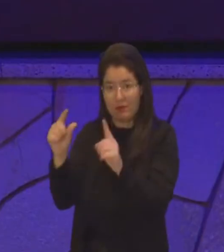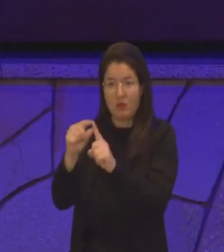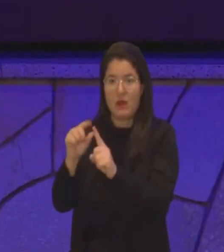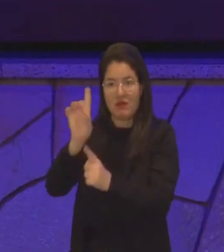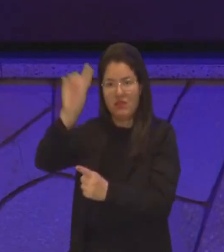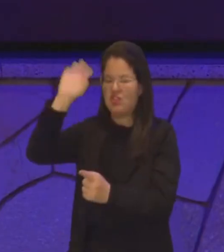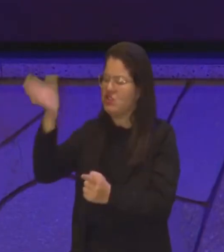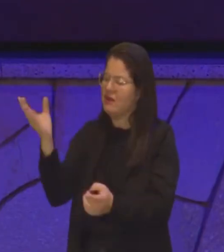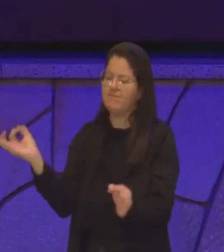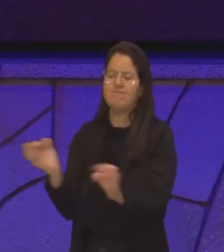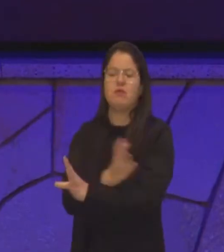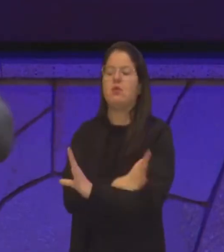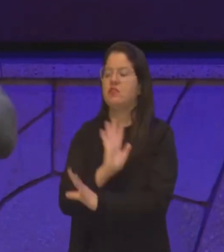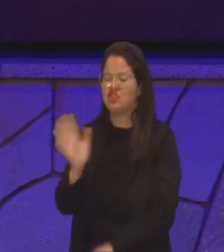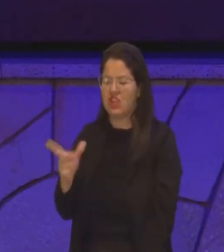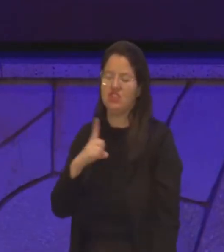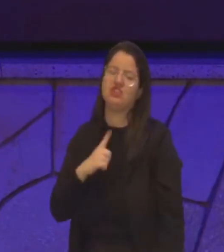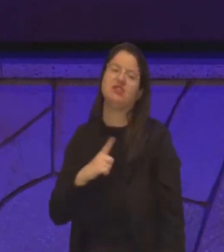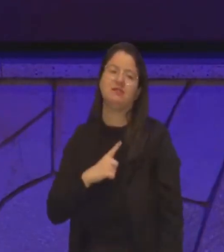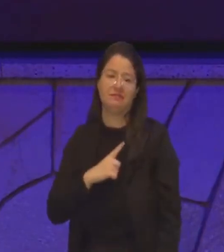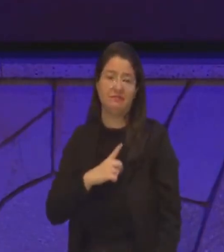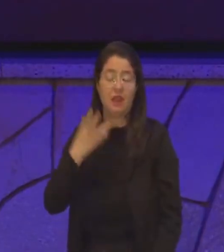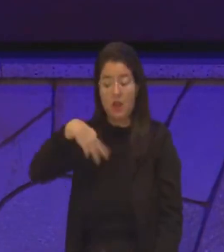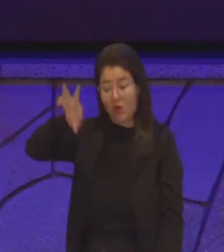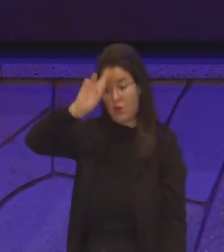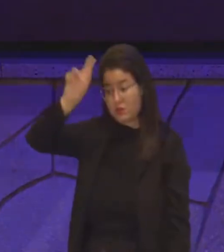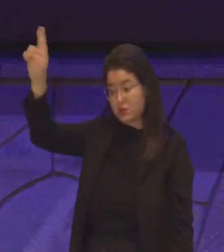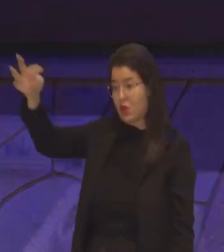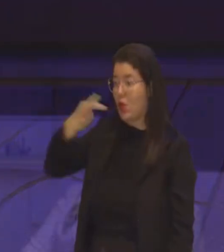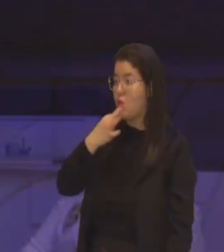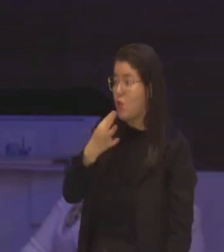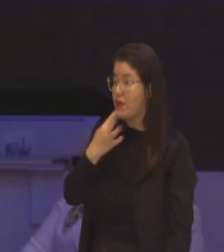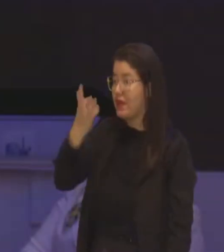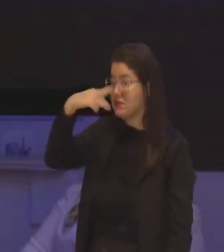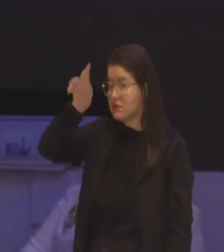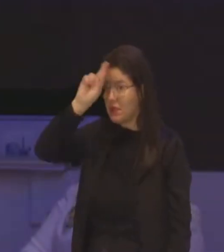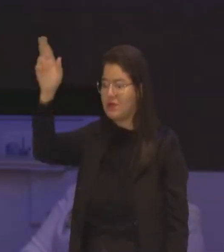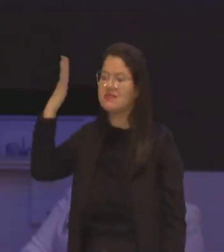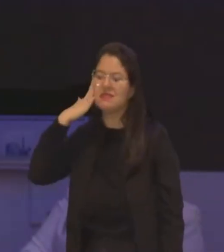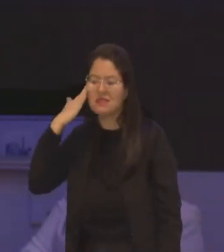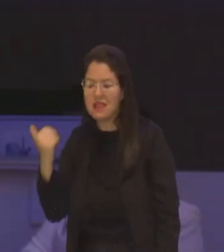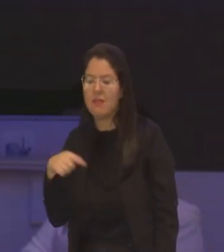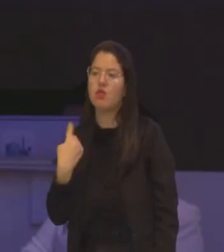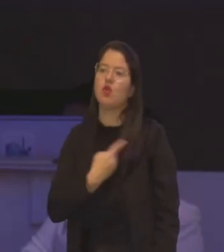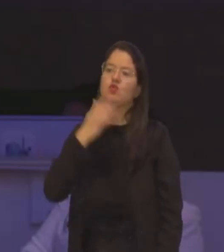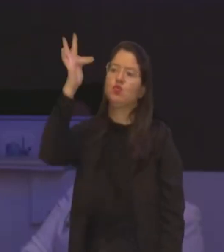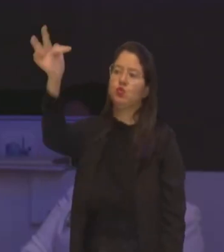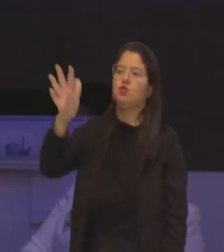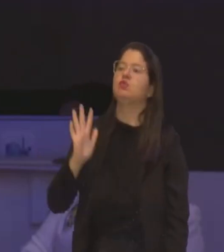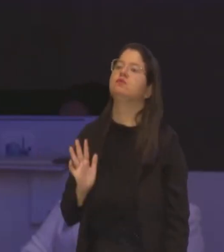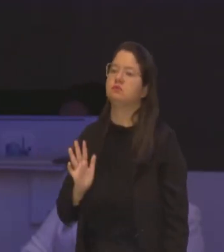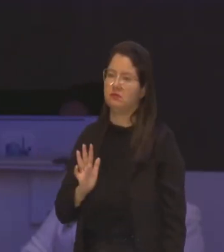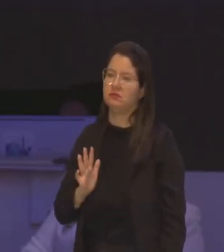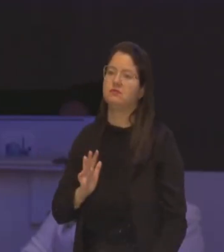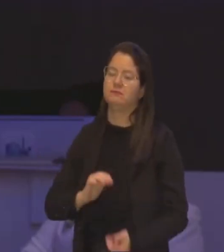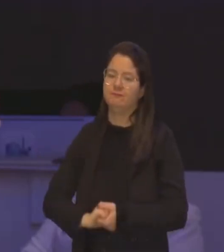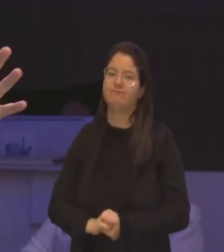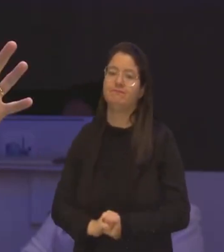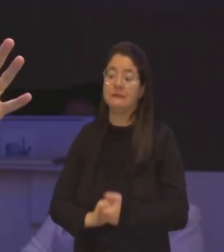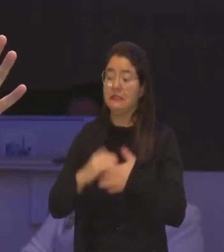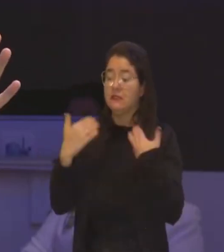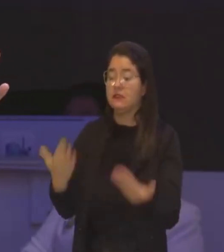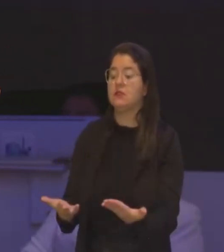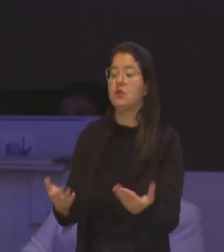selado. O Senhor, então, Ele conhece, Ele sabe do nosso futuro. E